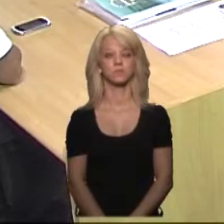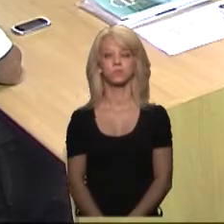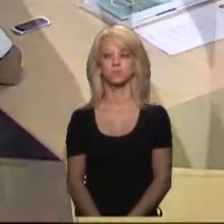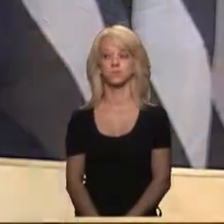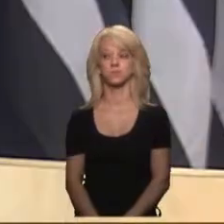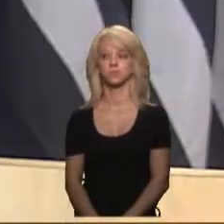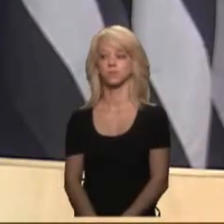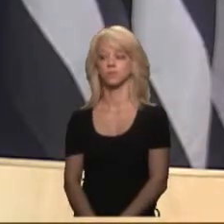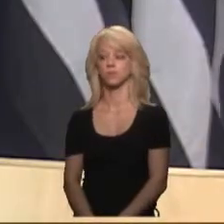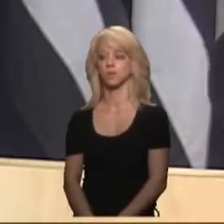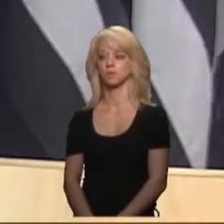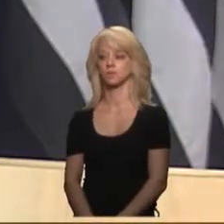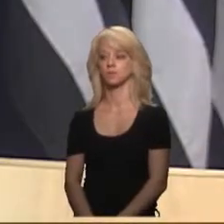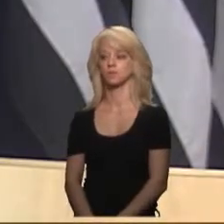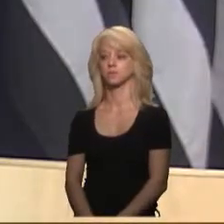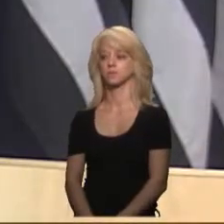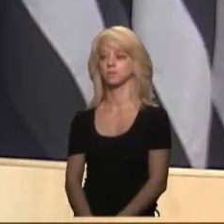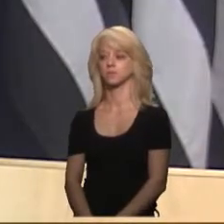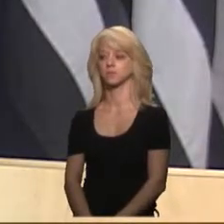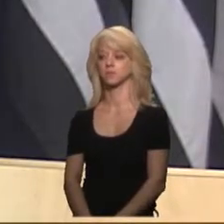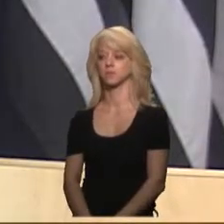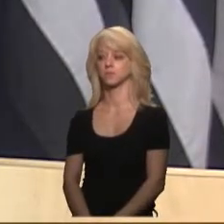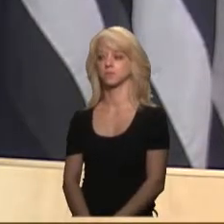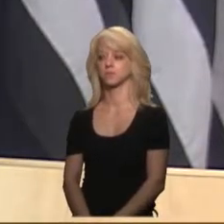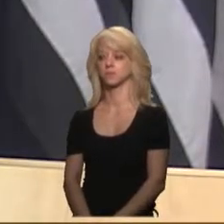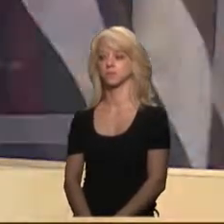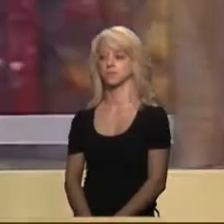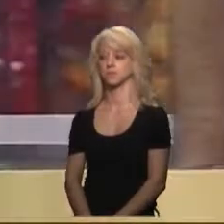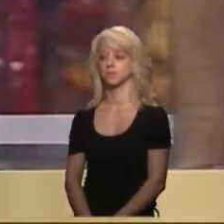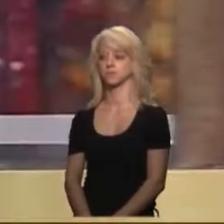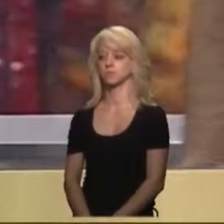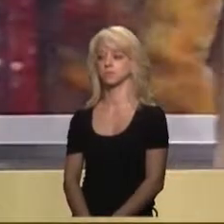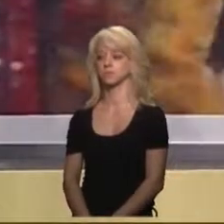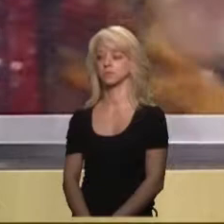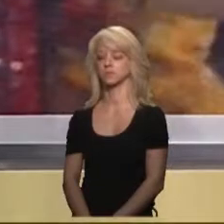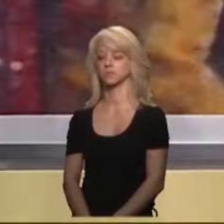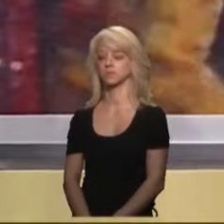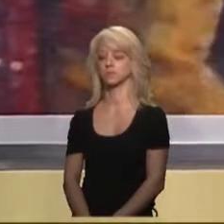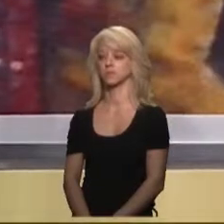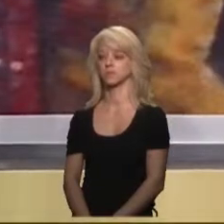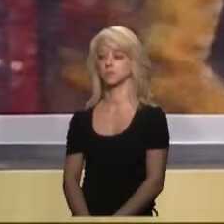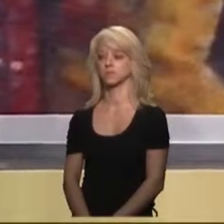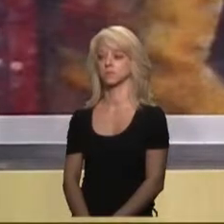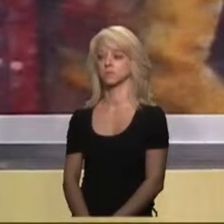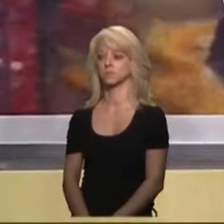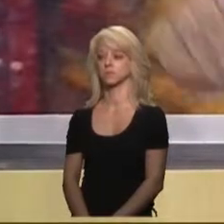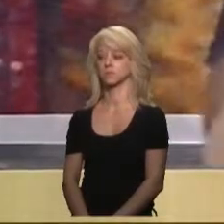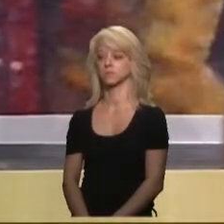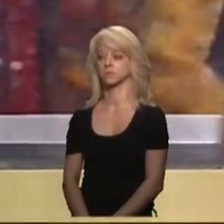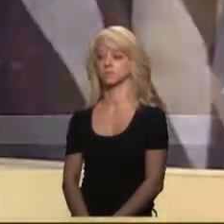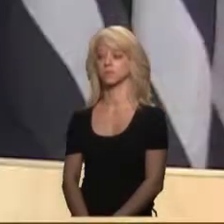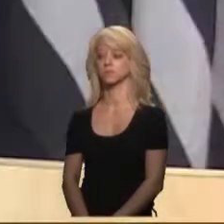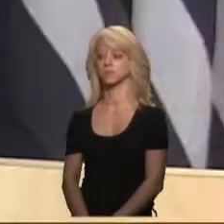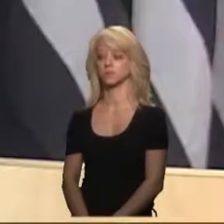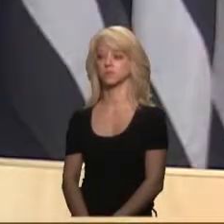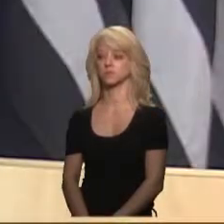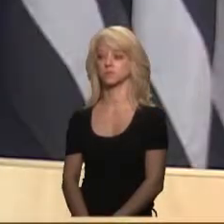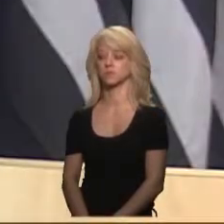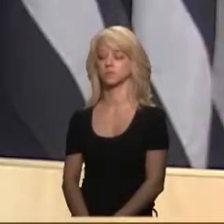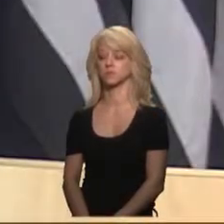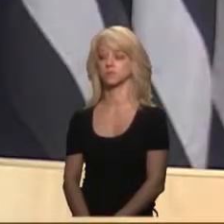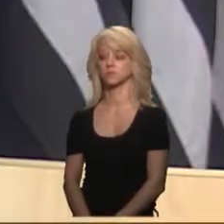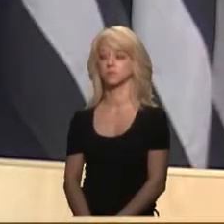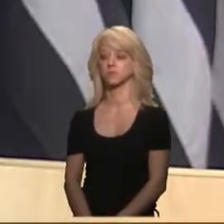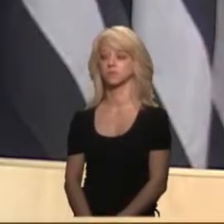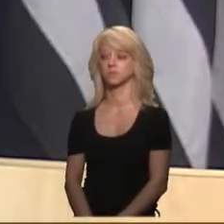Senhor presidente. Não, a gente pode dividir das ideias, mas quando o projeto é bom, né? Vereador Douglas Carbone. Senhor